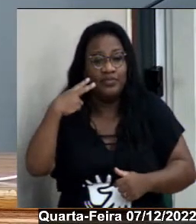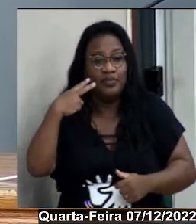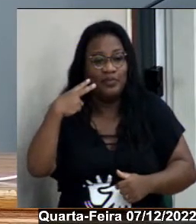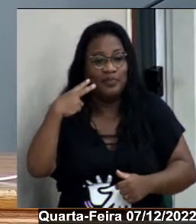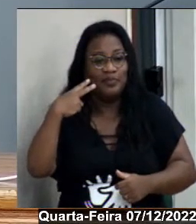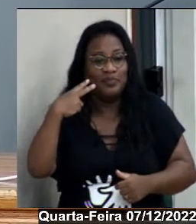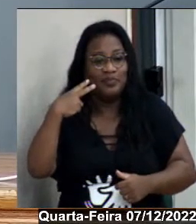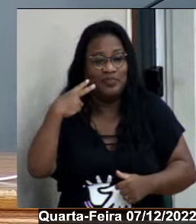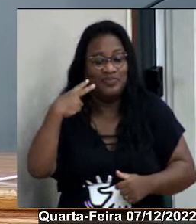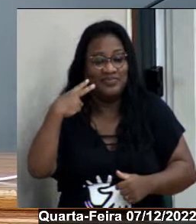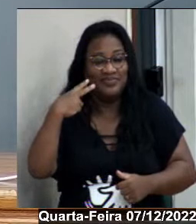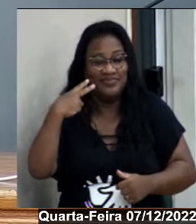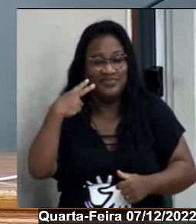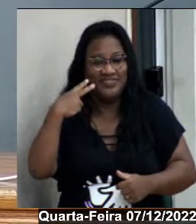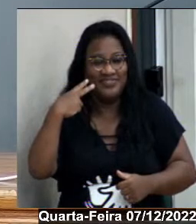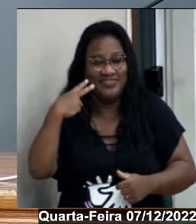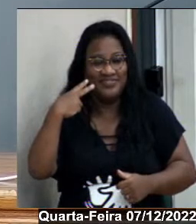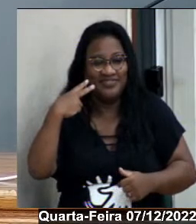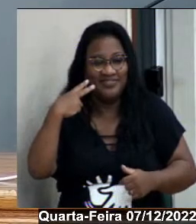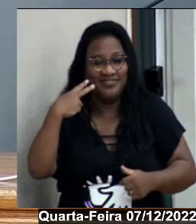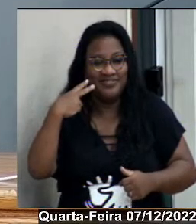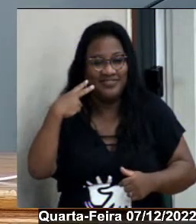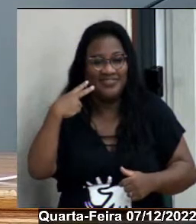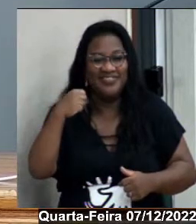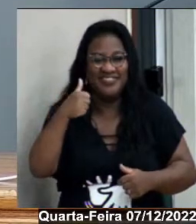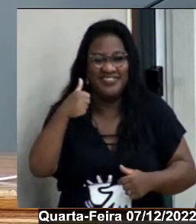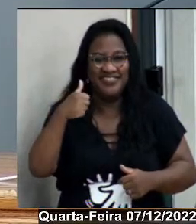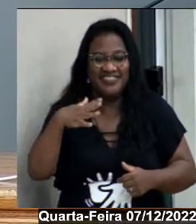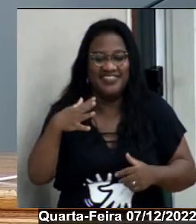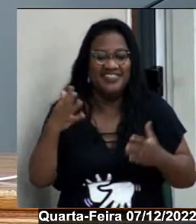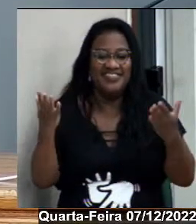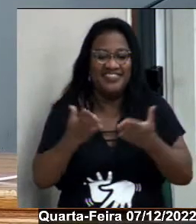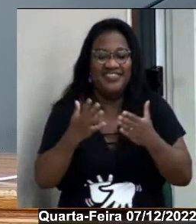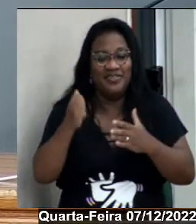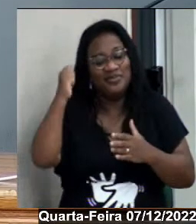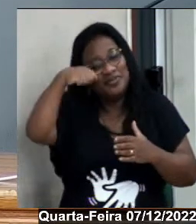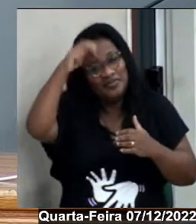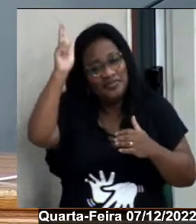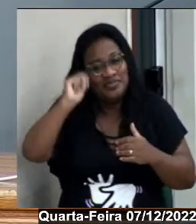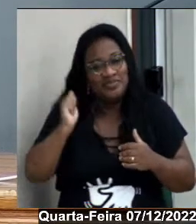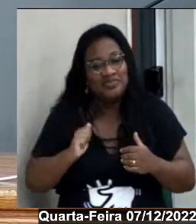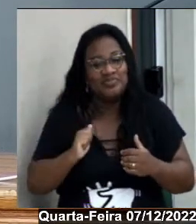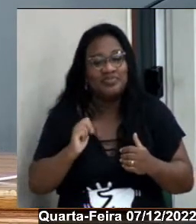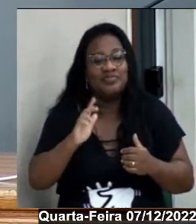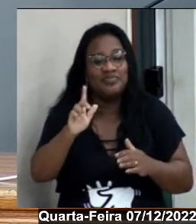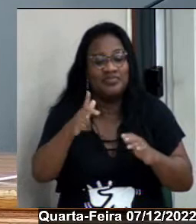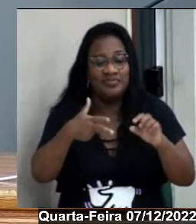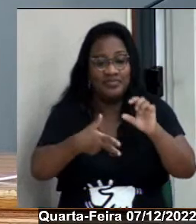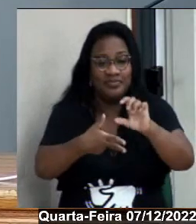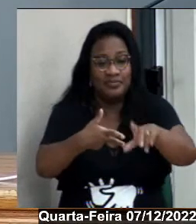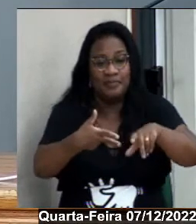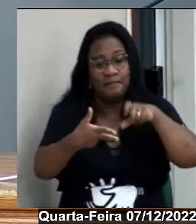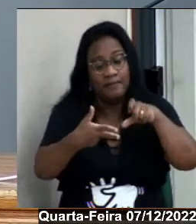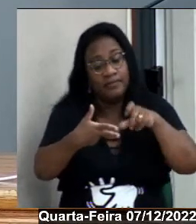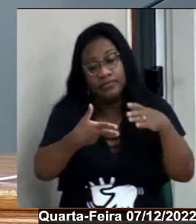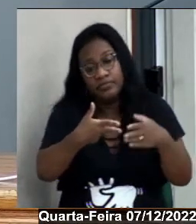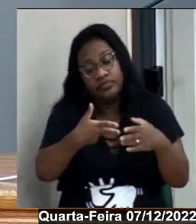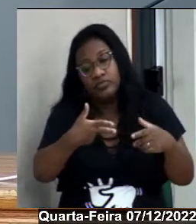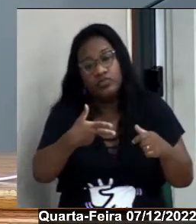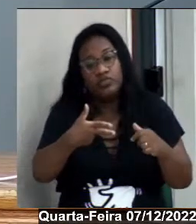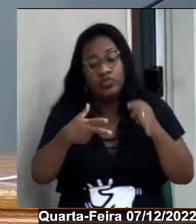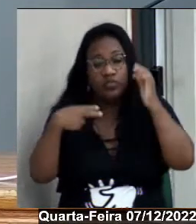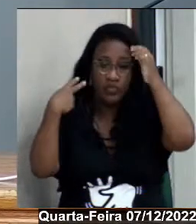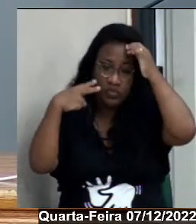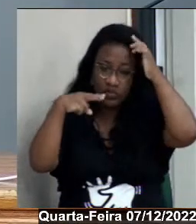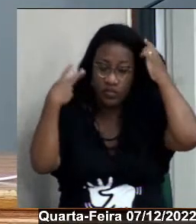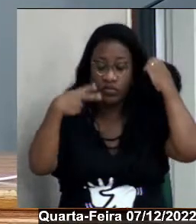vereadores Abel Rodrigues Arantes, Aline Lima dos Santos, Gideon Santos Nascimento e Sander Casa da Conceição. Projeto de Decreto Legislativo número 59/2022,